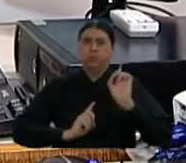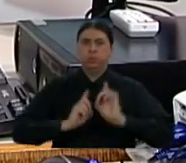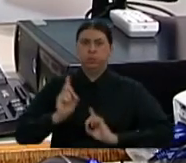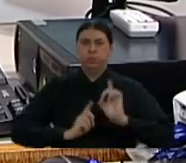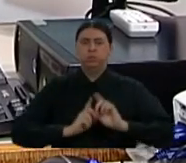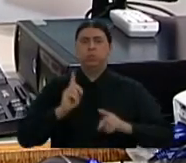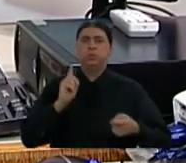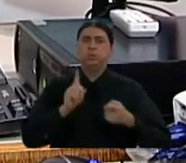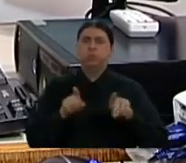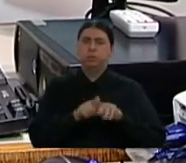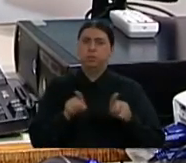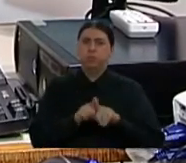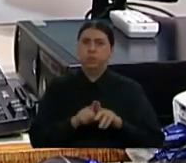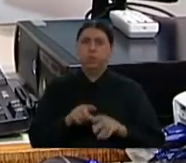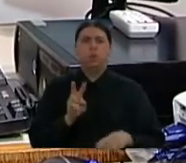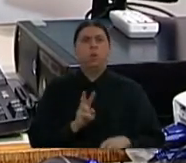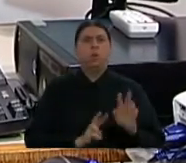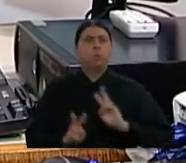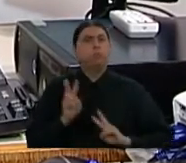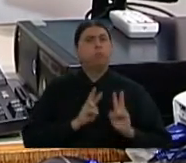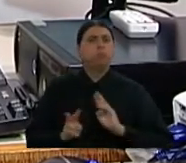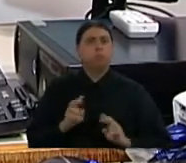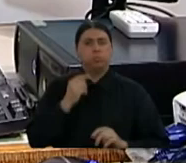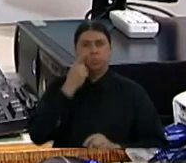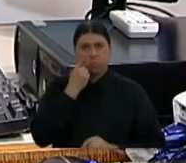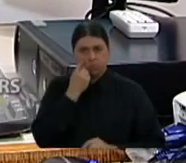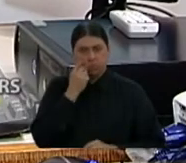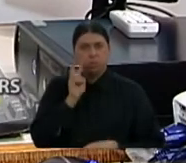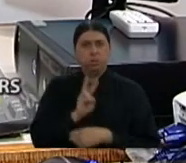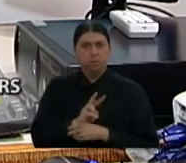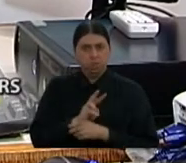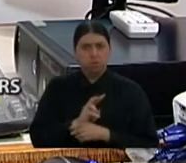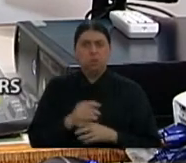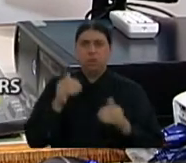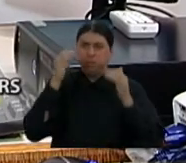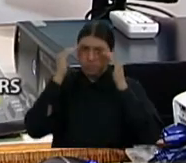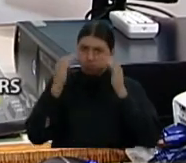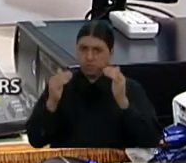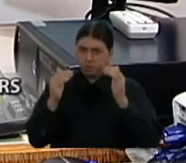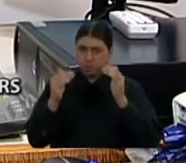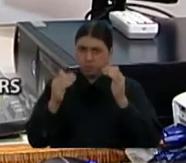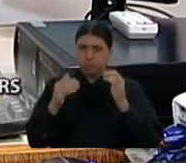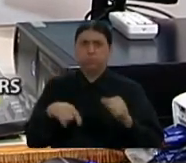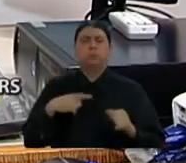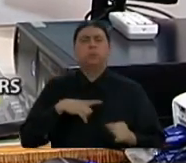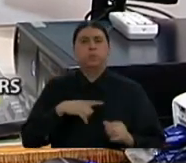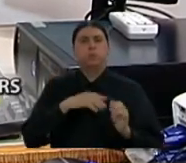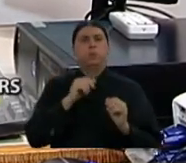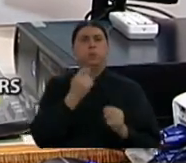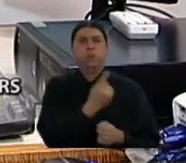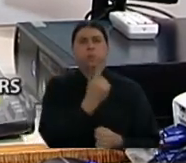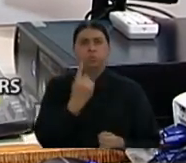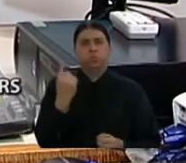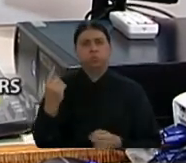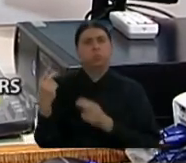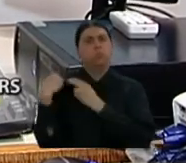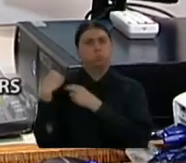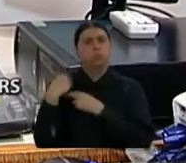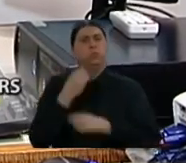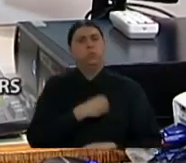de cuidar de respeitar a intimidade e